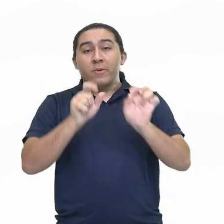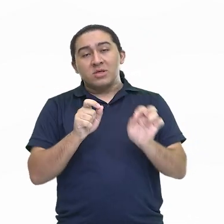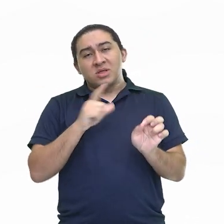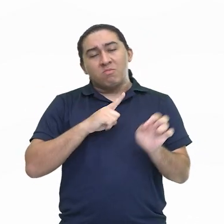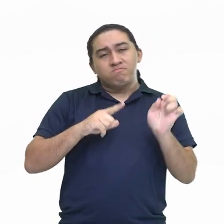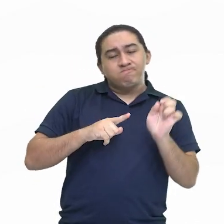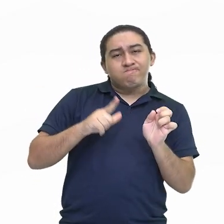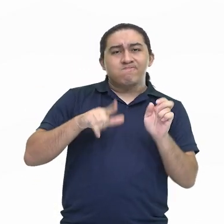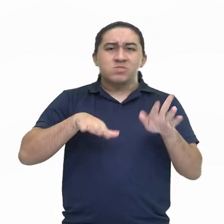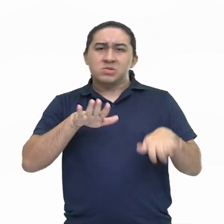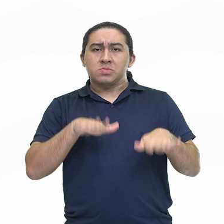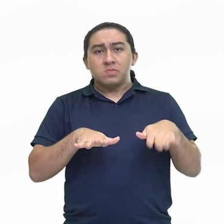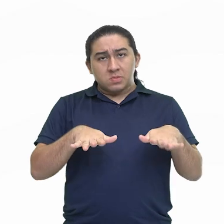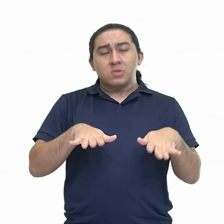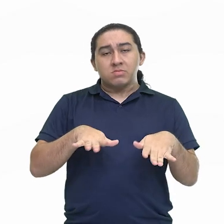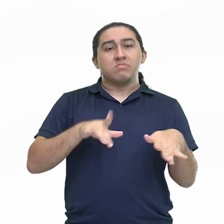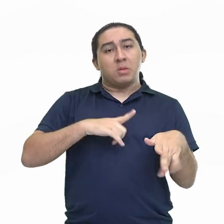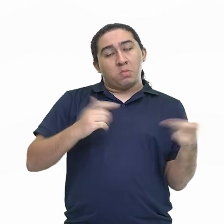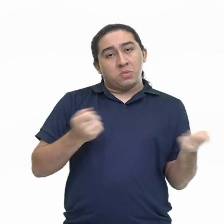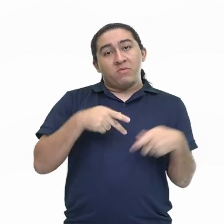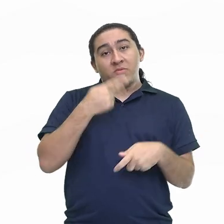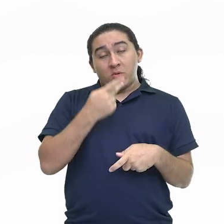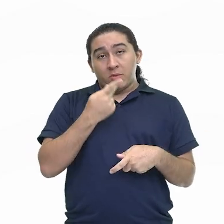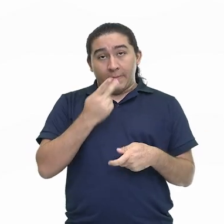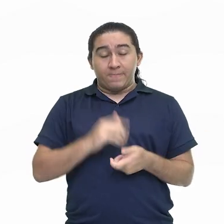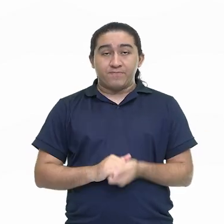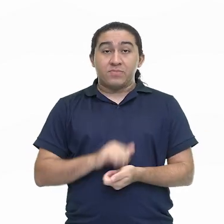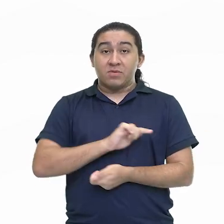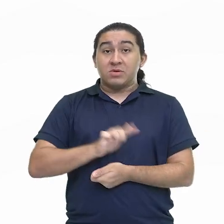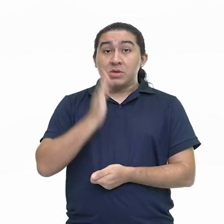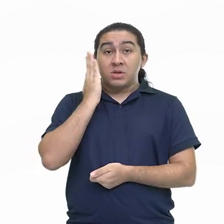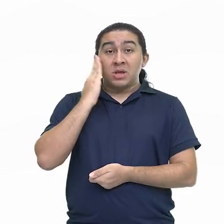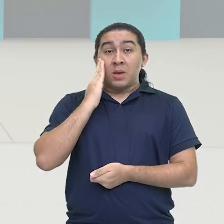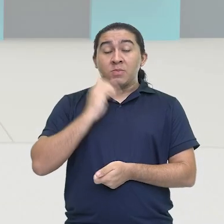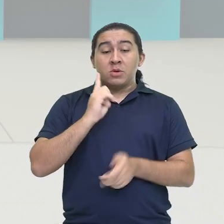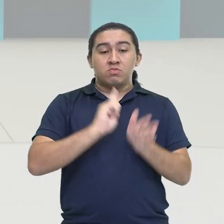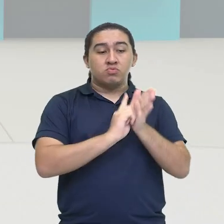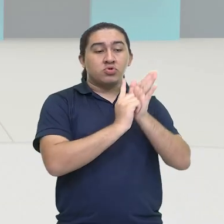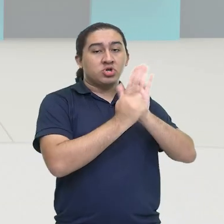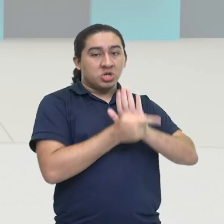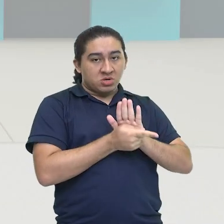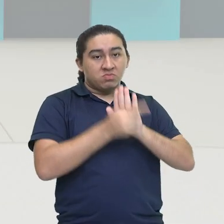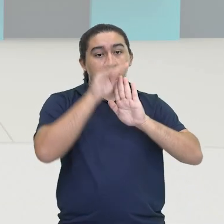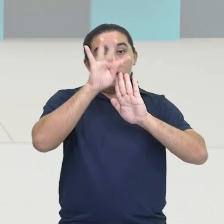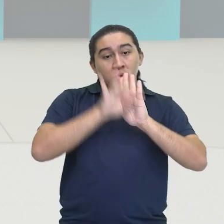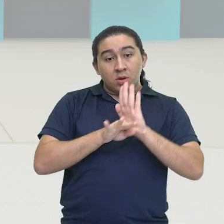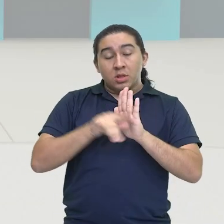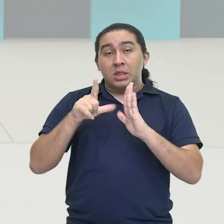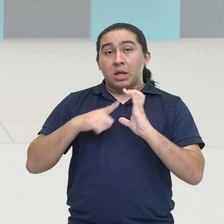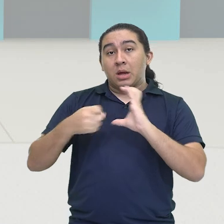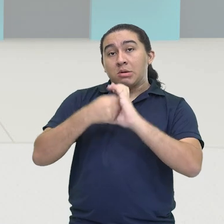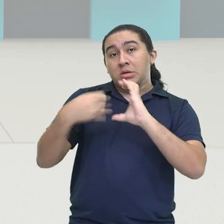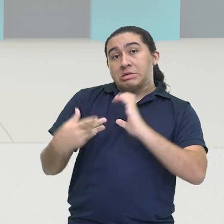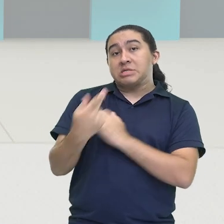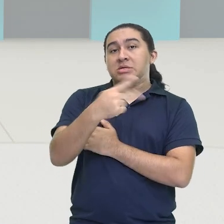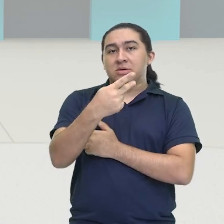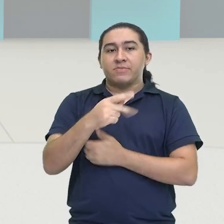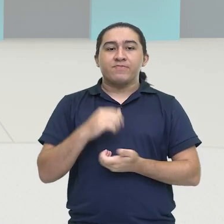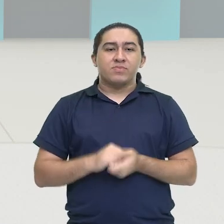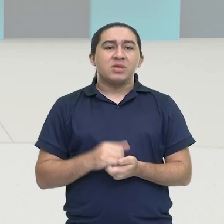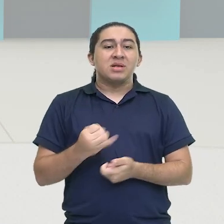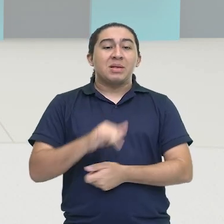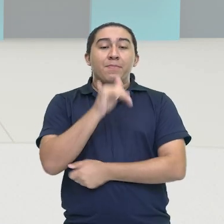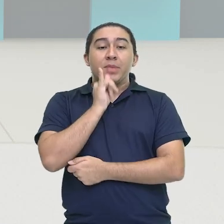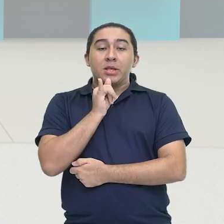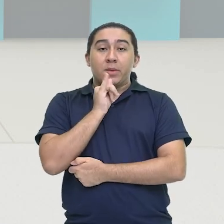os gêneros, né, os gêneros textuais, eles têm suas características. Se eu for